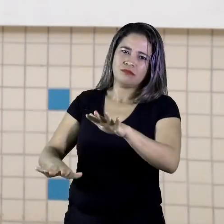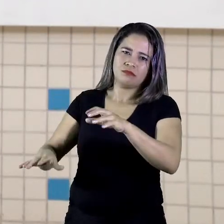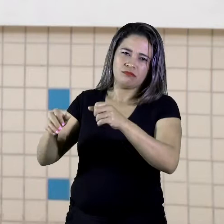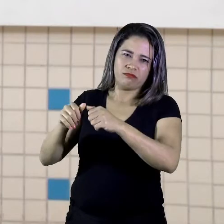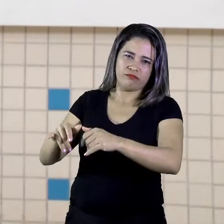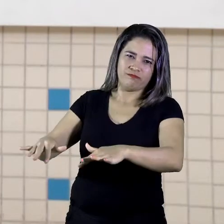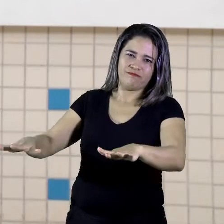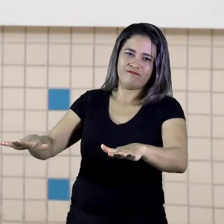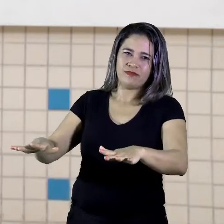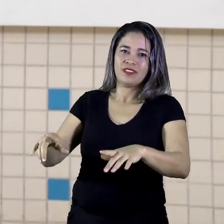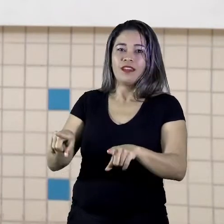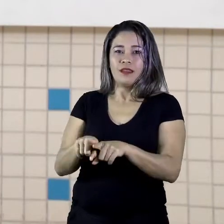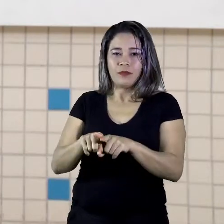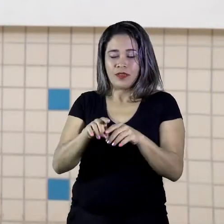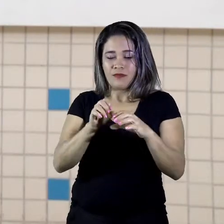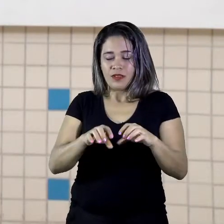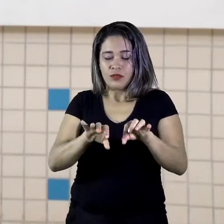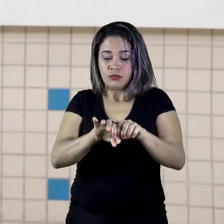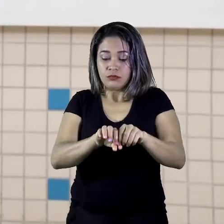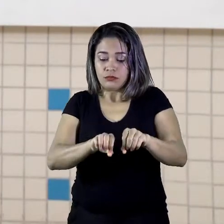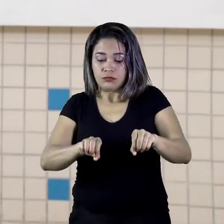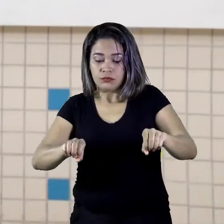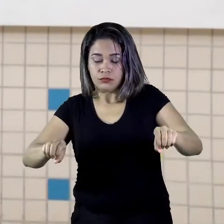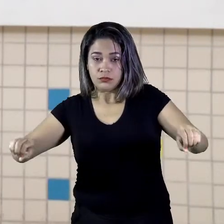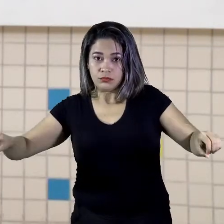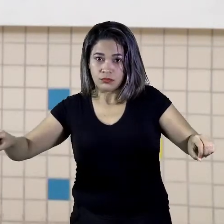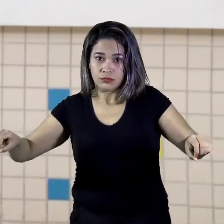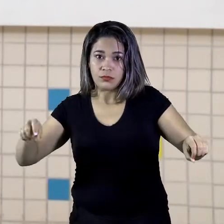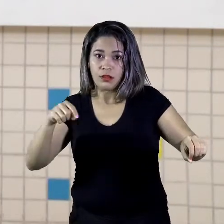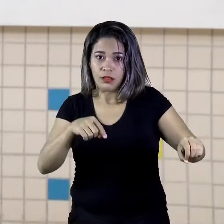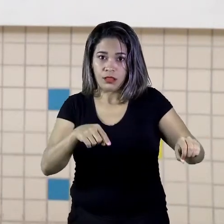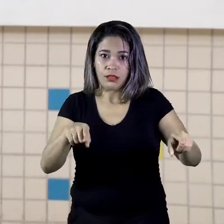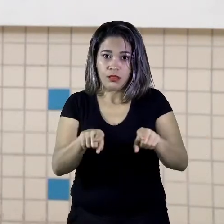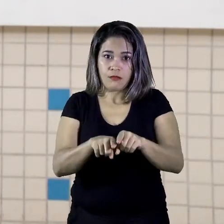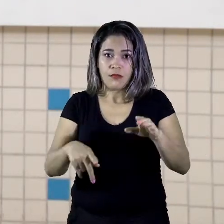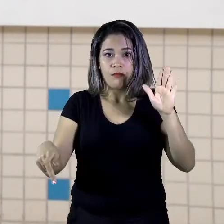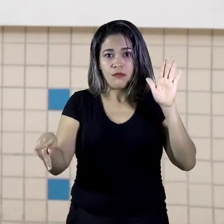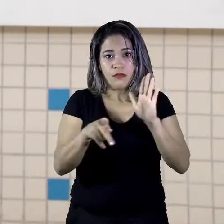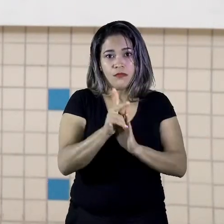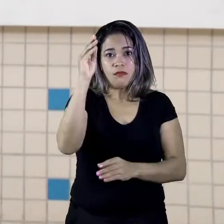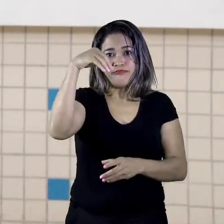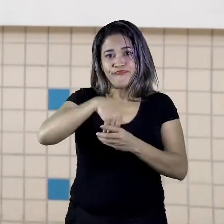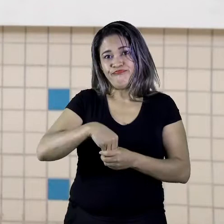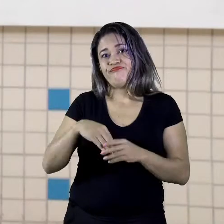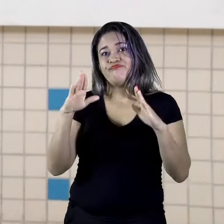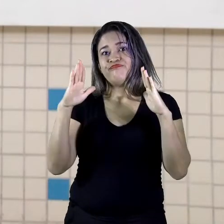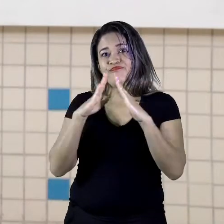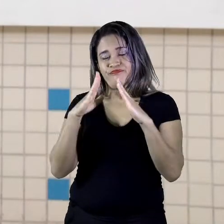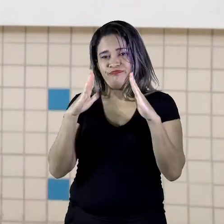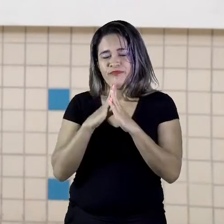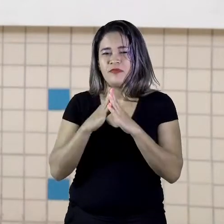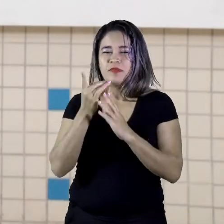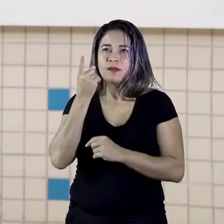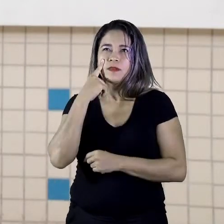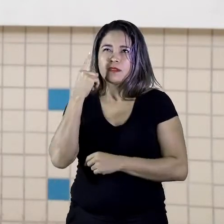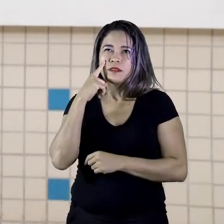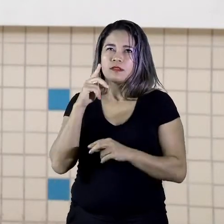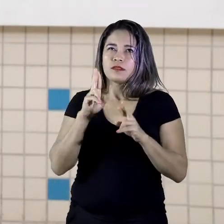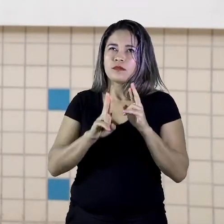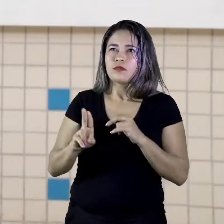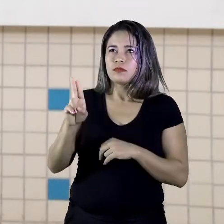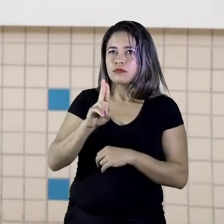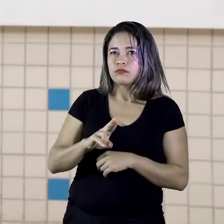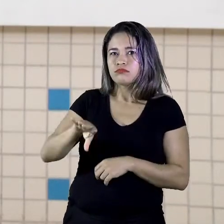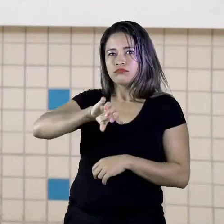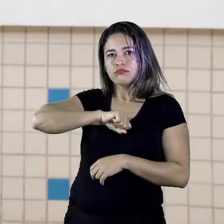encanamentos, tanto da rede, né, de distribuição, como nas nossas próprias casas. Vimos como é que é o consumo da água